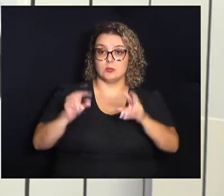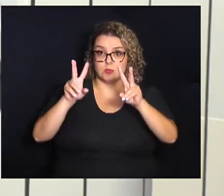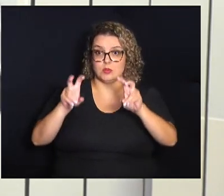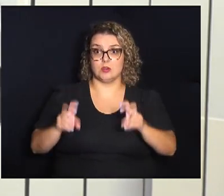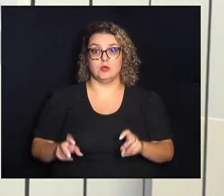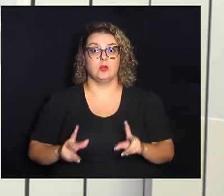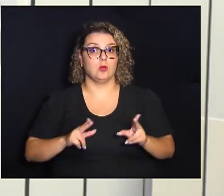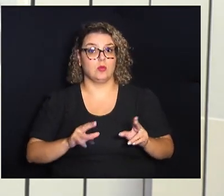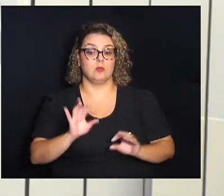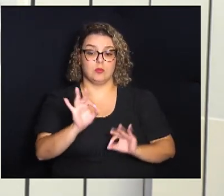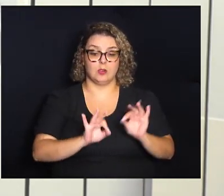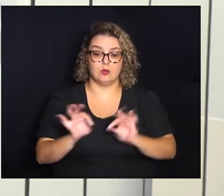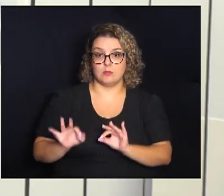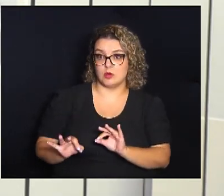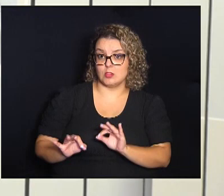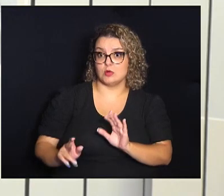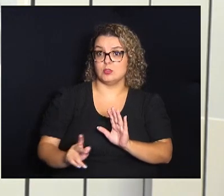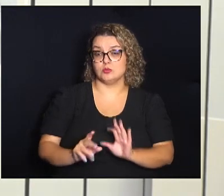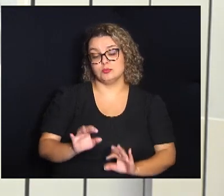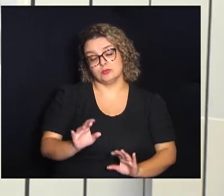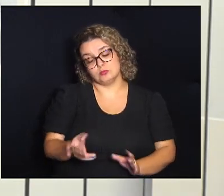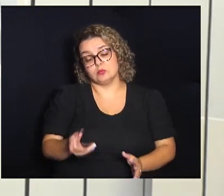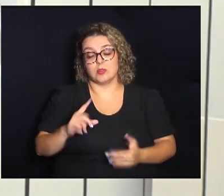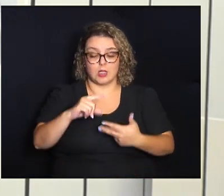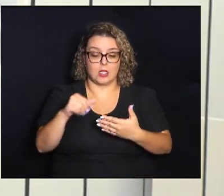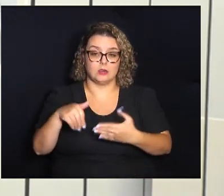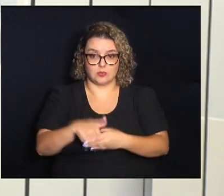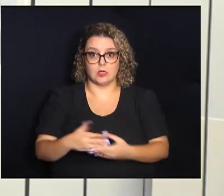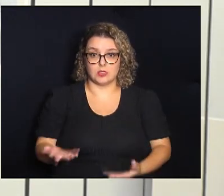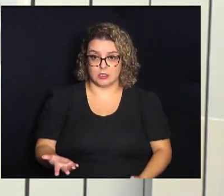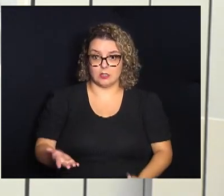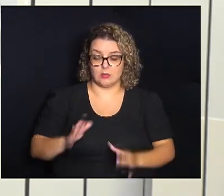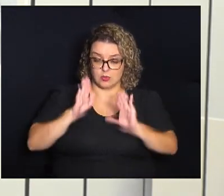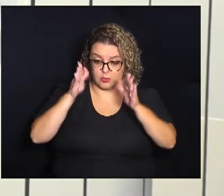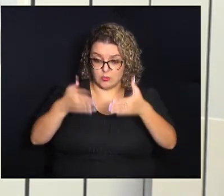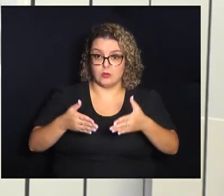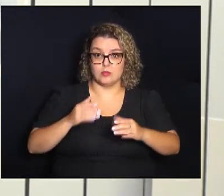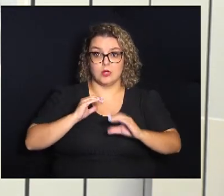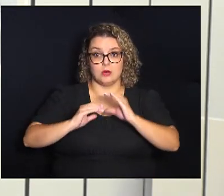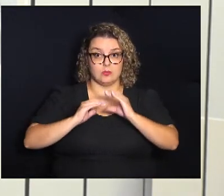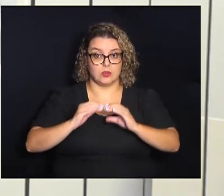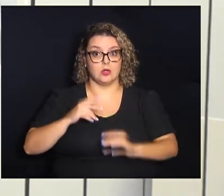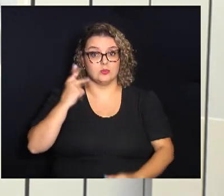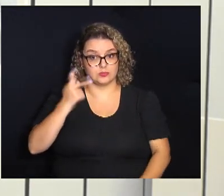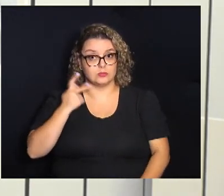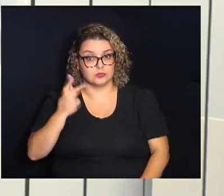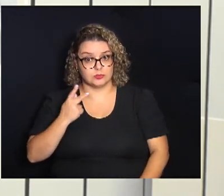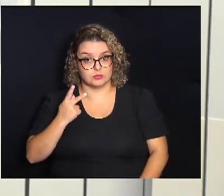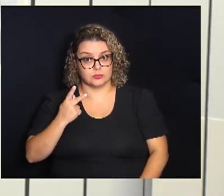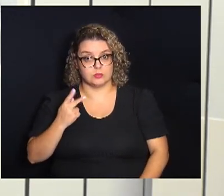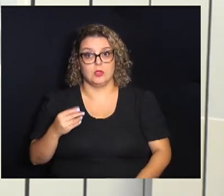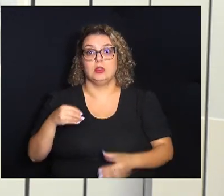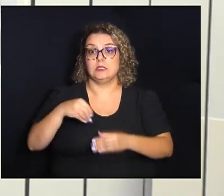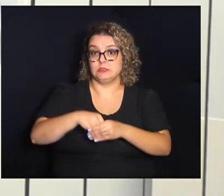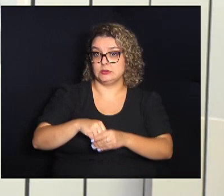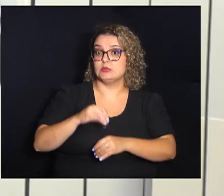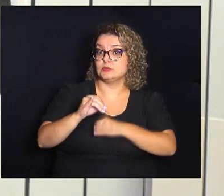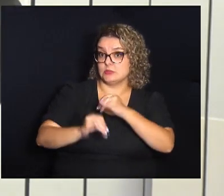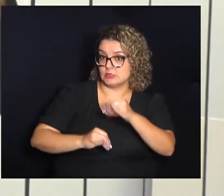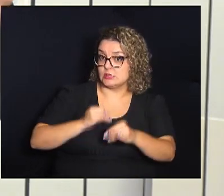o planejamento de um projeto eleitoral com foco na comunicação política dentro da